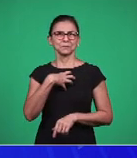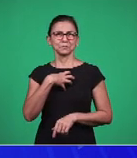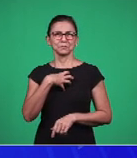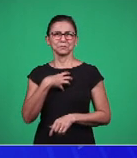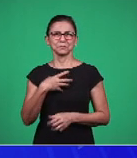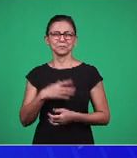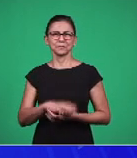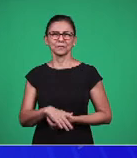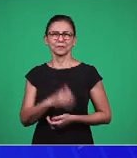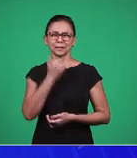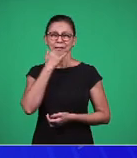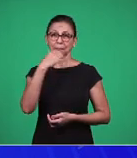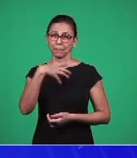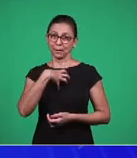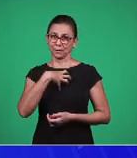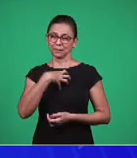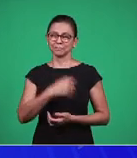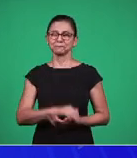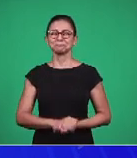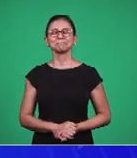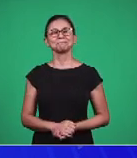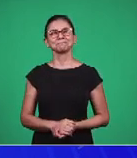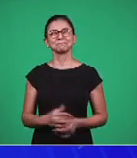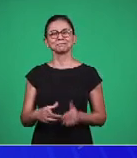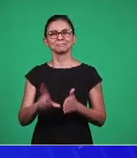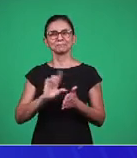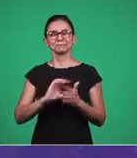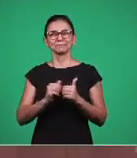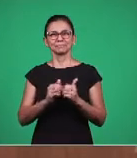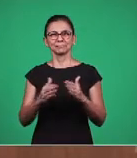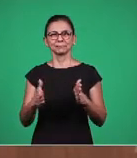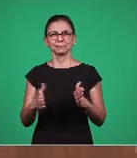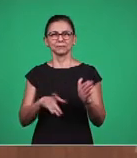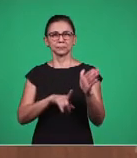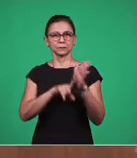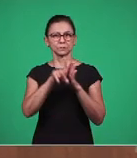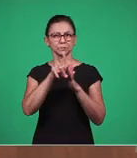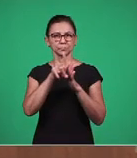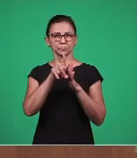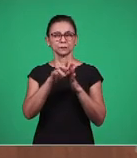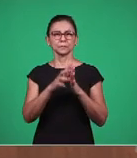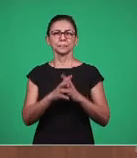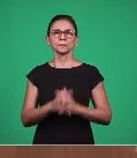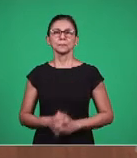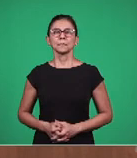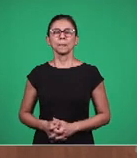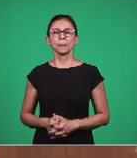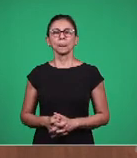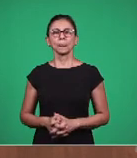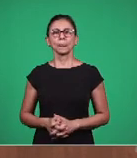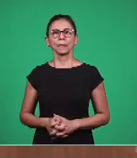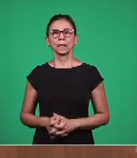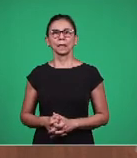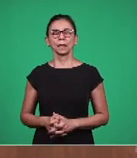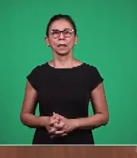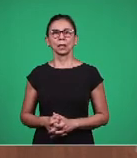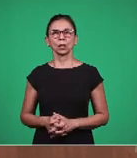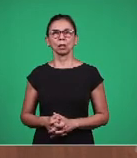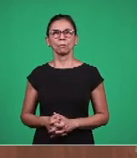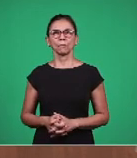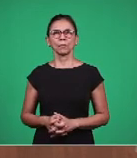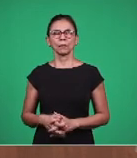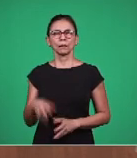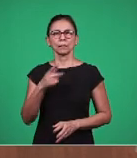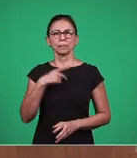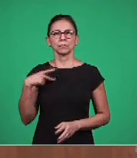nós teremos, antes de dar início às perguntas, uma palavra introdutória do pastor